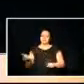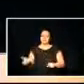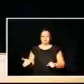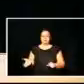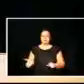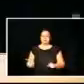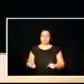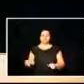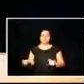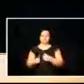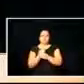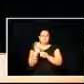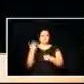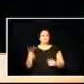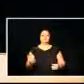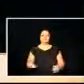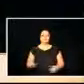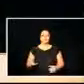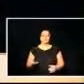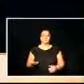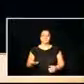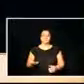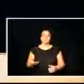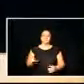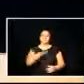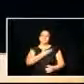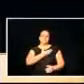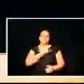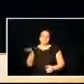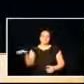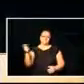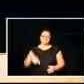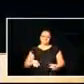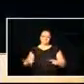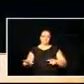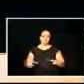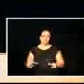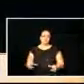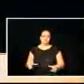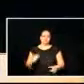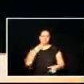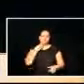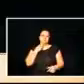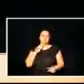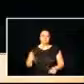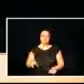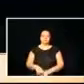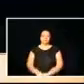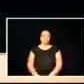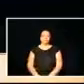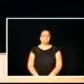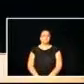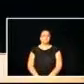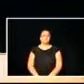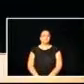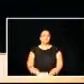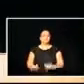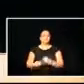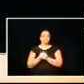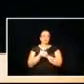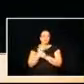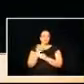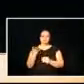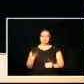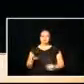cria-se cargo para contemplar um amigo, um aliado. Nós entendemos que cargo comissionado, cargo de primeiro escalão,